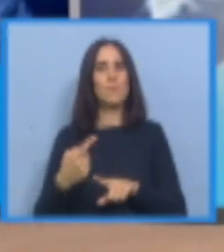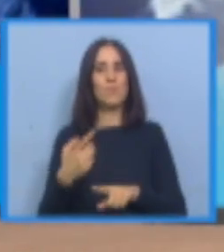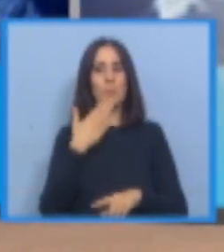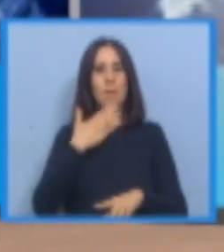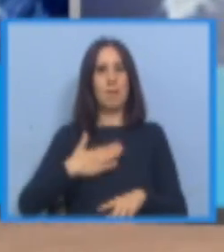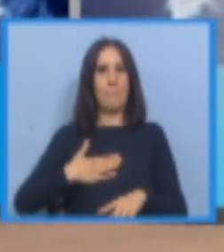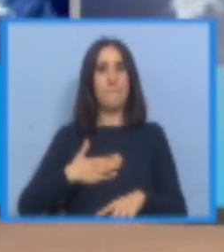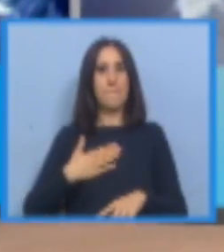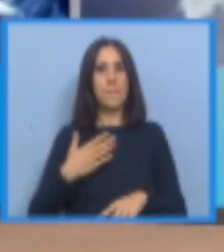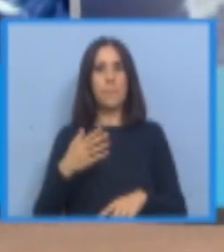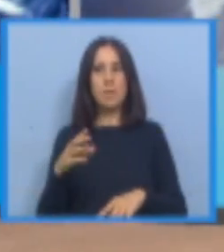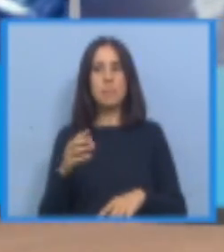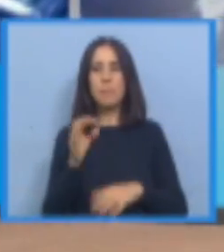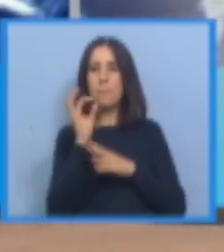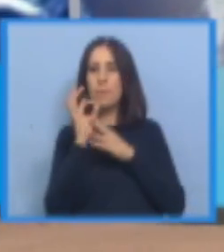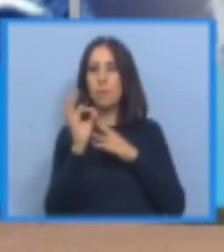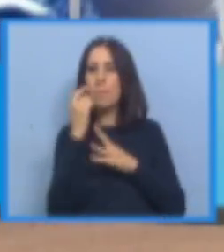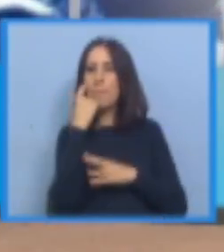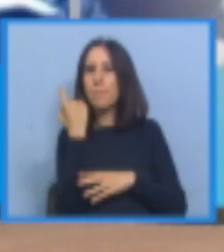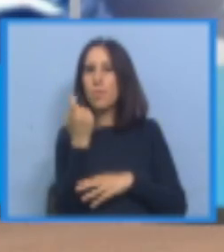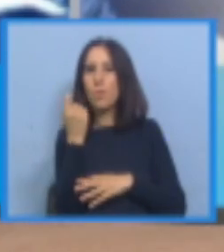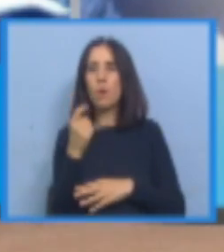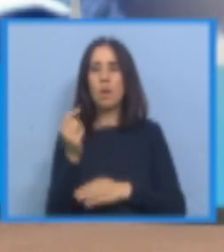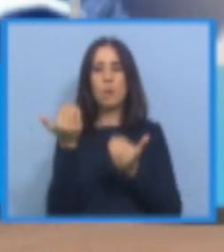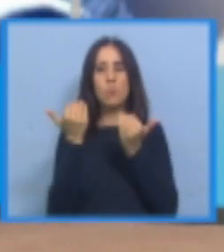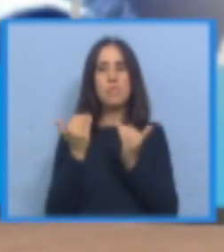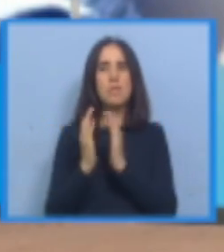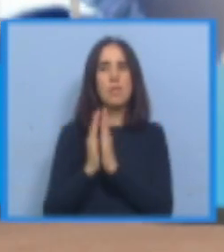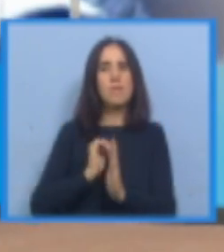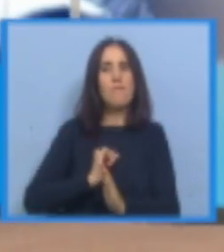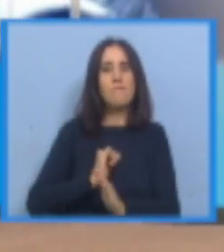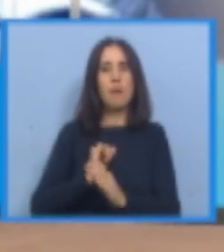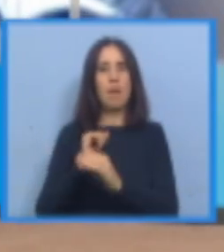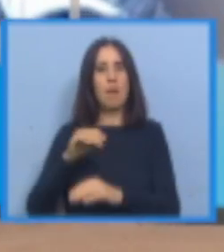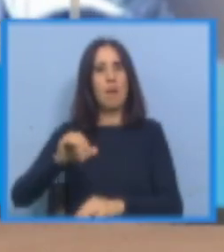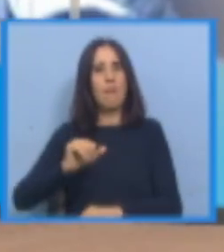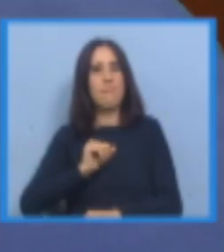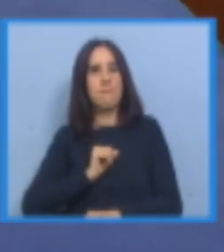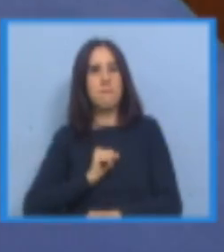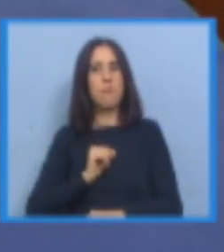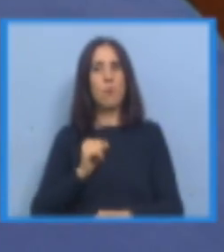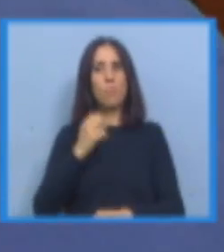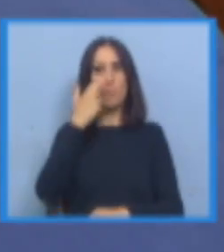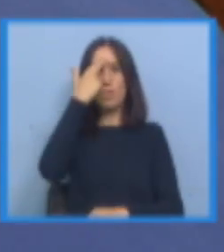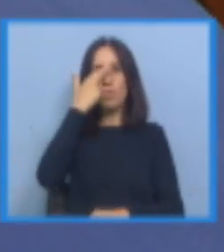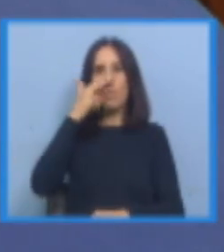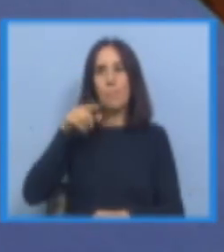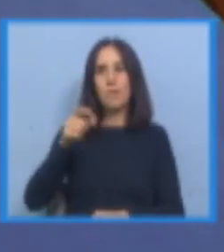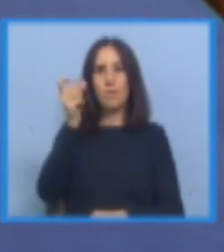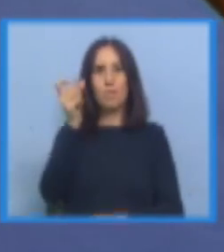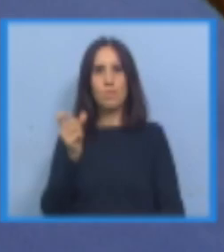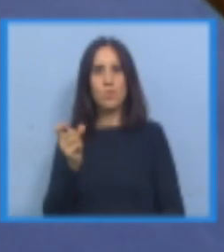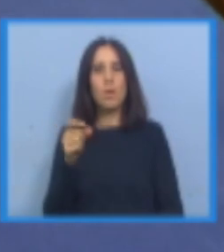permite pessoas que vão à procura de pequenos pormenores, se há notícia da sua igreja, da sua paróquia, do monumento, de uma pessoa em